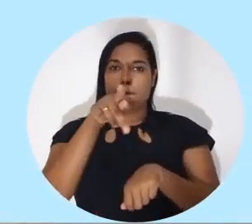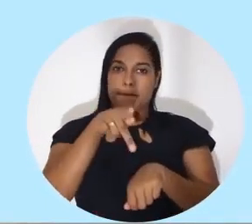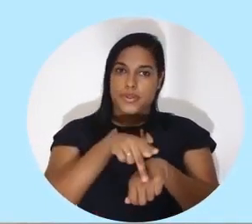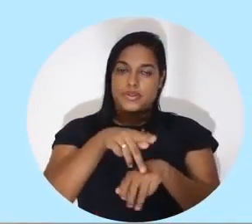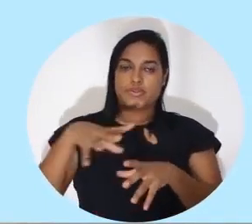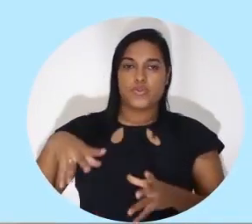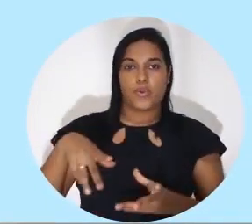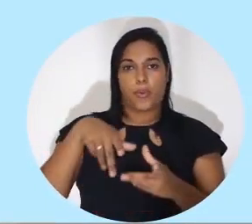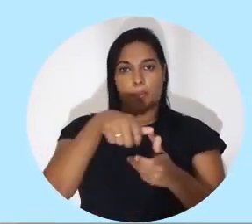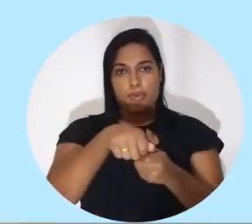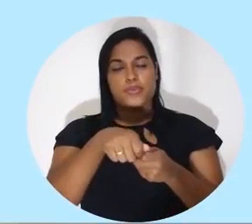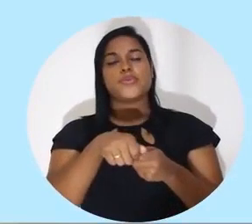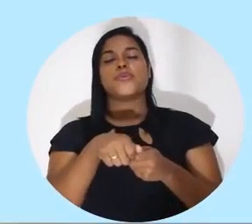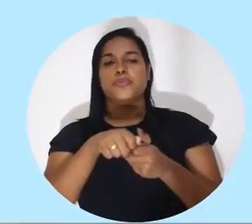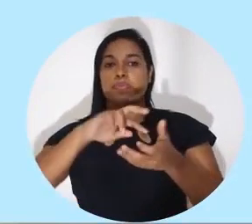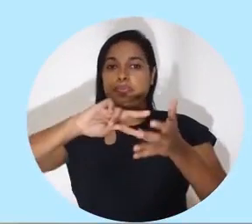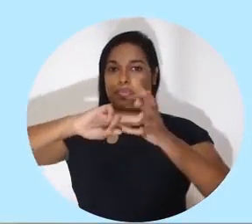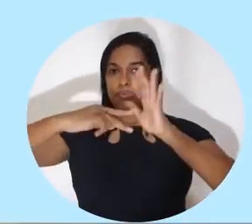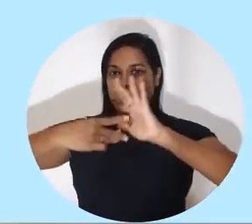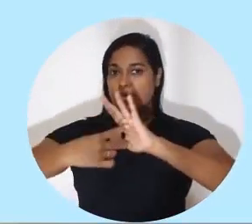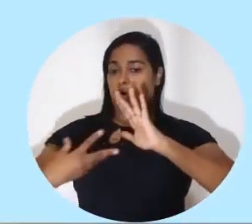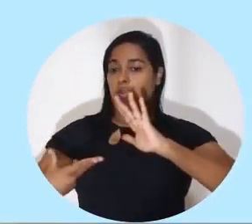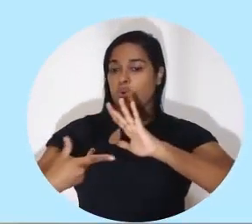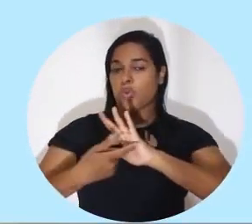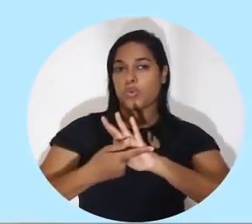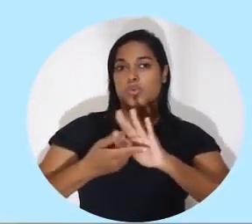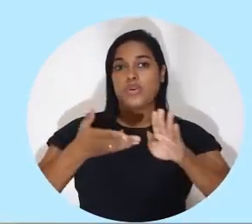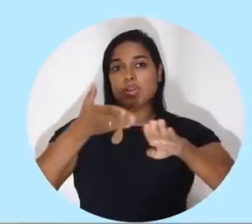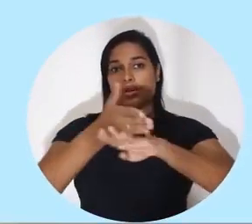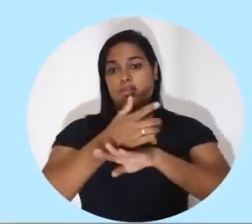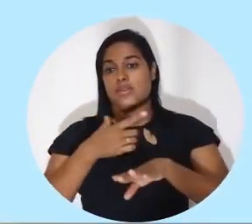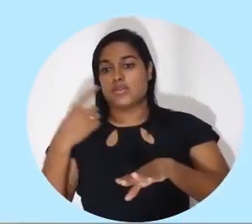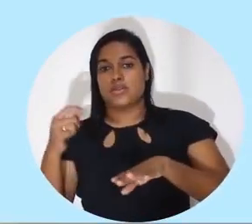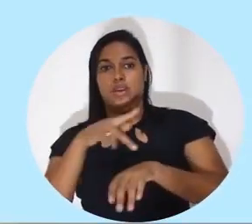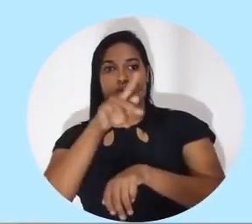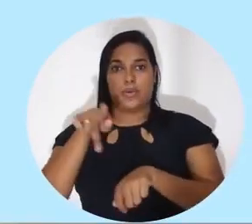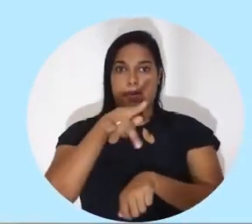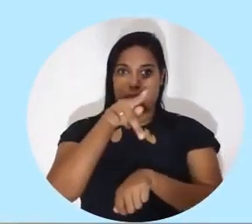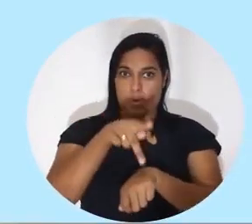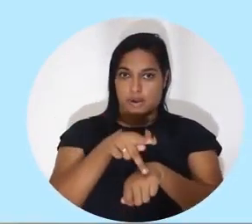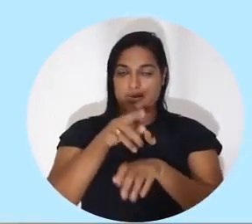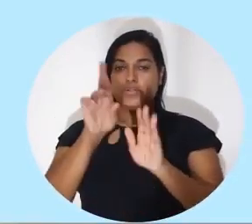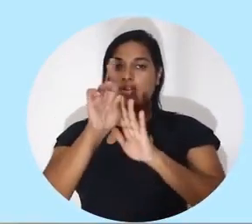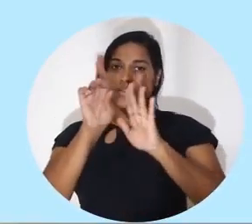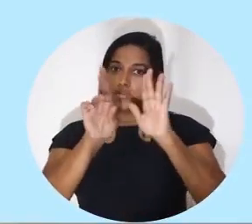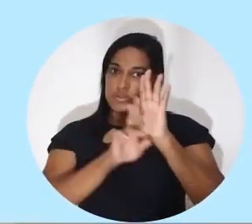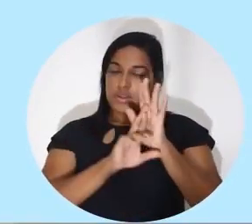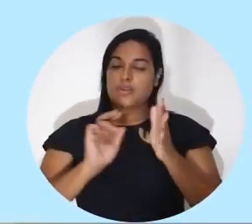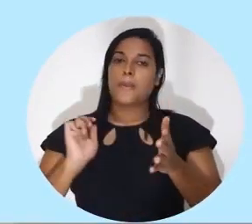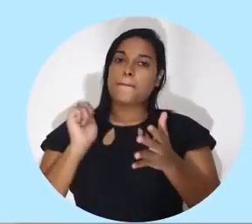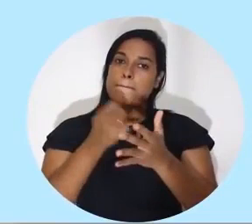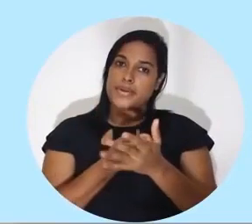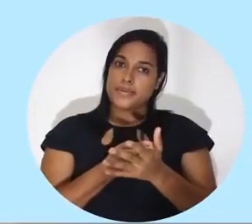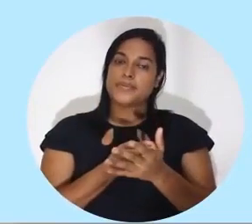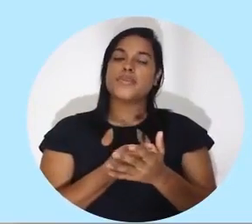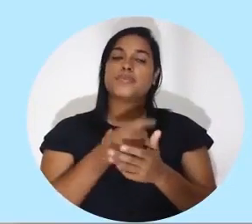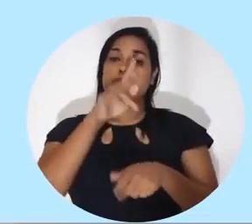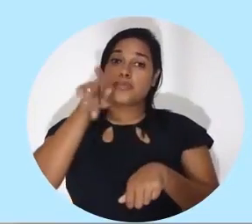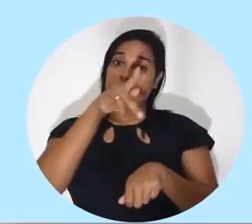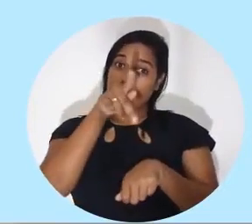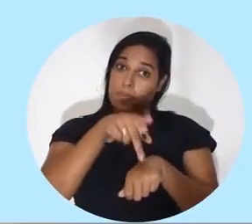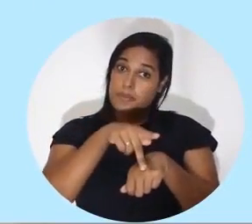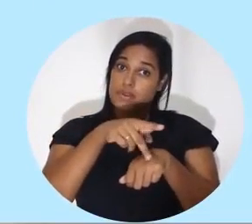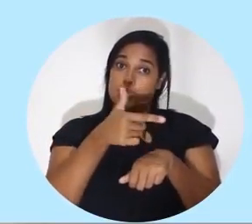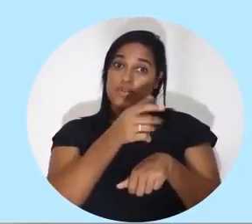com o resto do mundo. Ou seja, tudo que entra e sai do país é registrado no nosso balanço de pagamentos. No